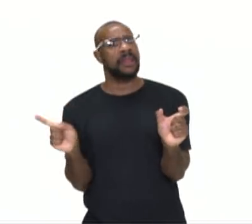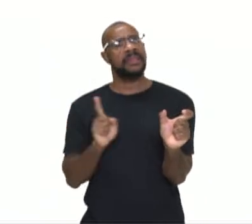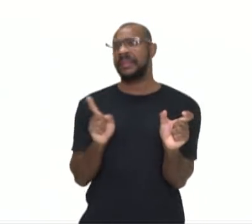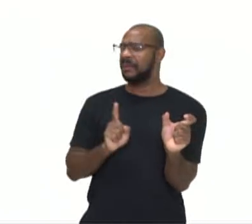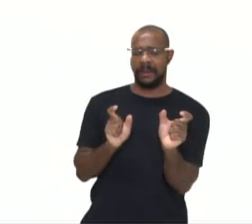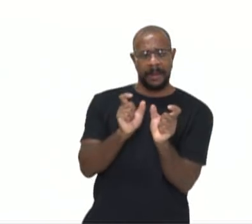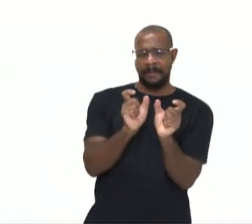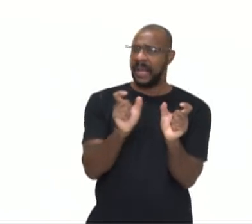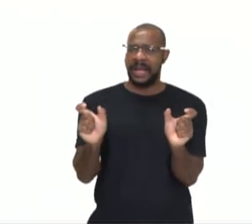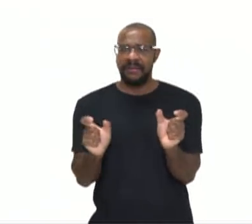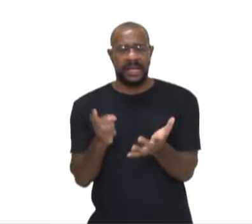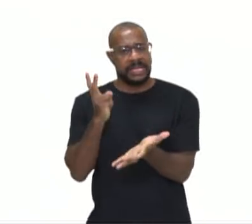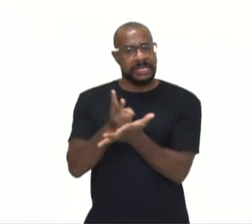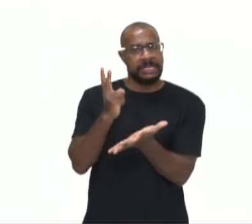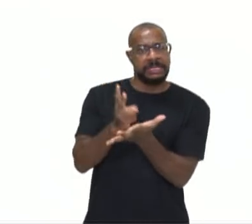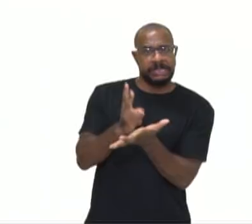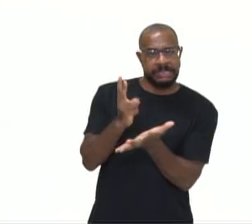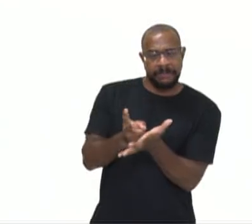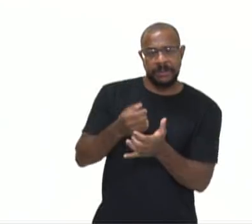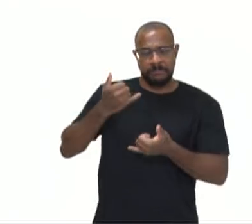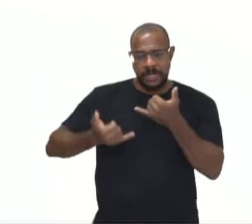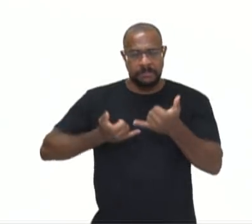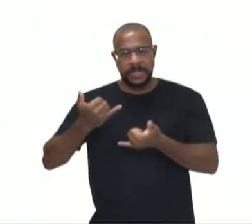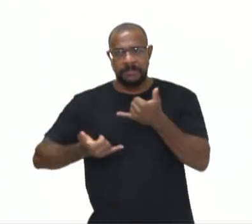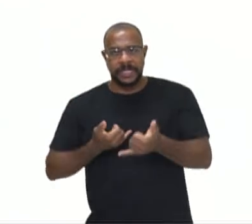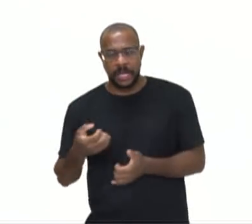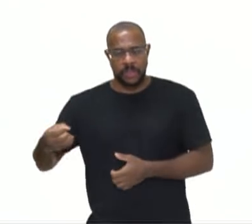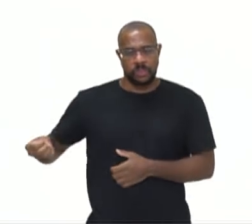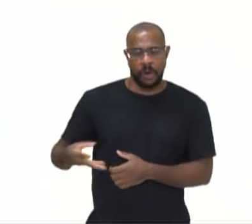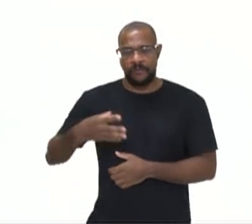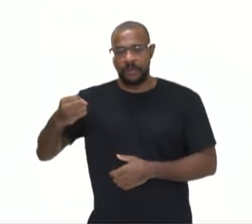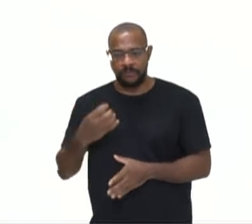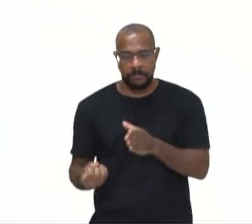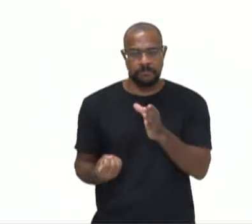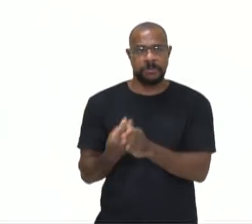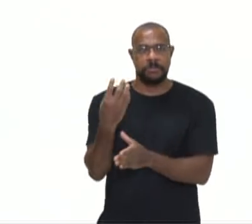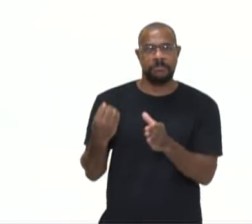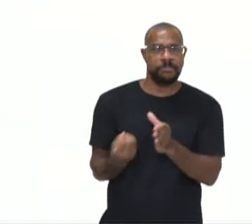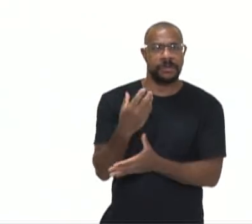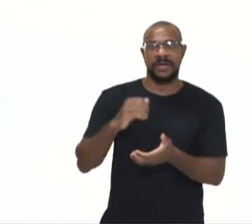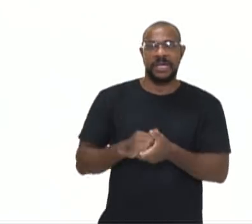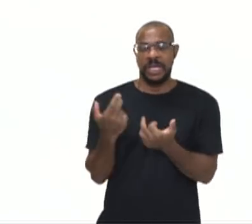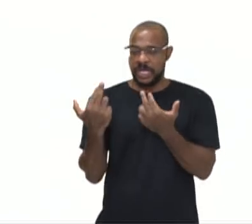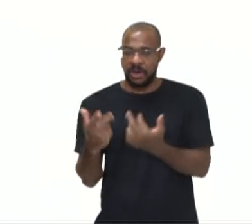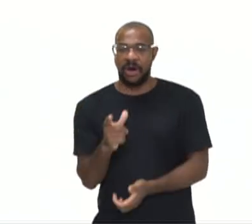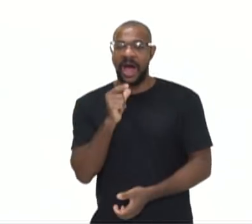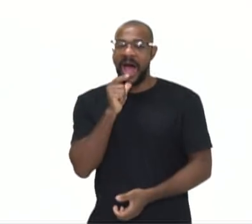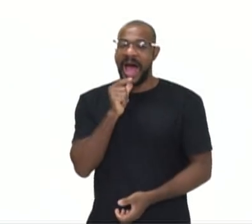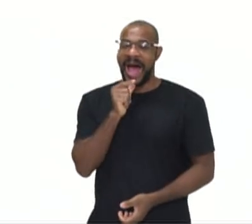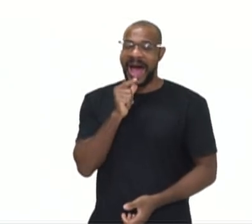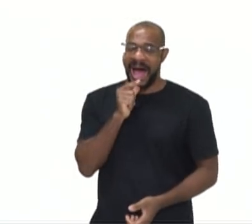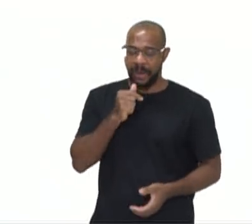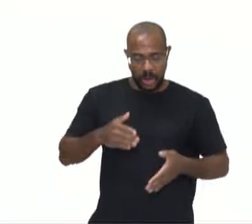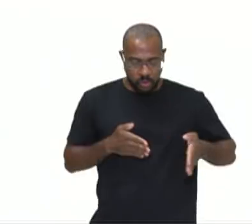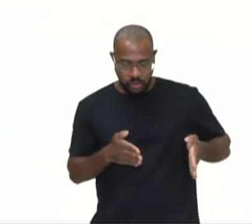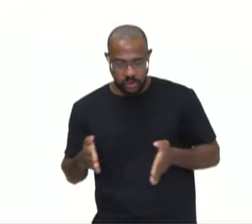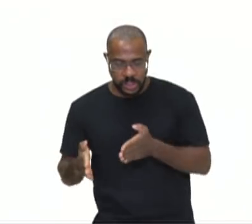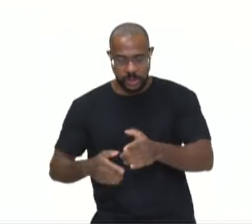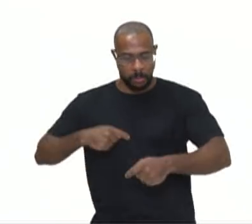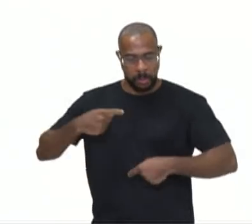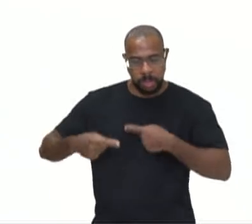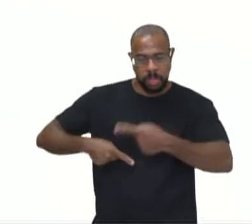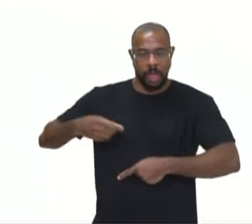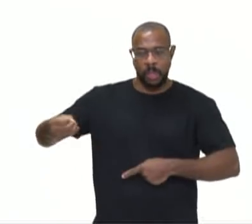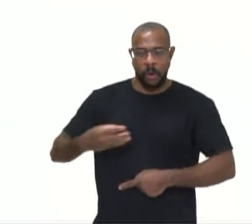do rio, que é a água sempre nova. Como cada dia, que é sempre um novo dia.